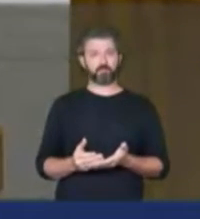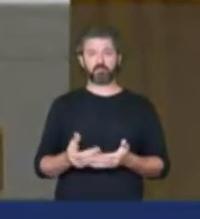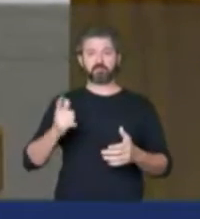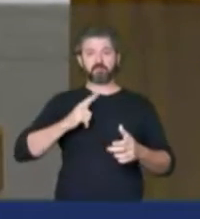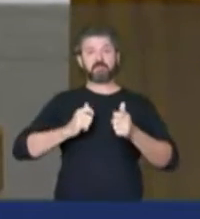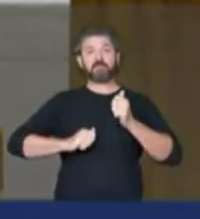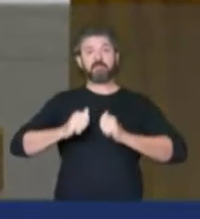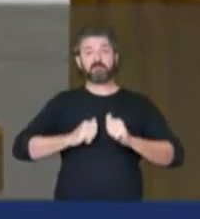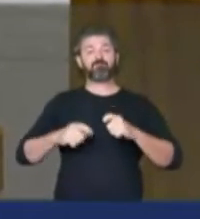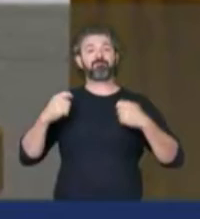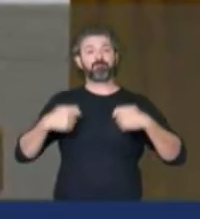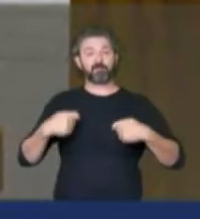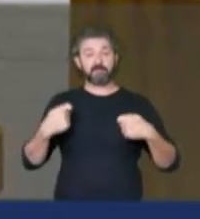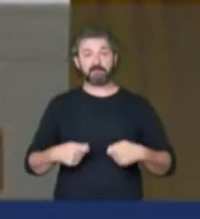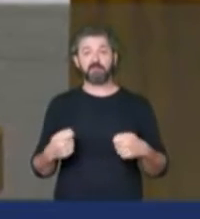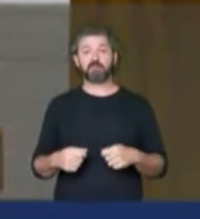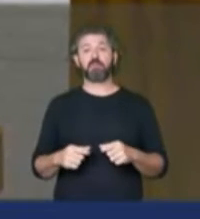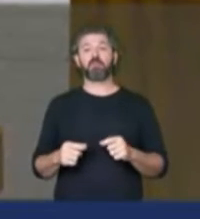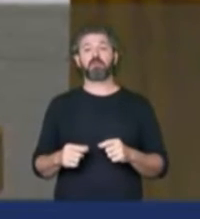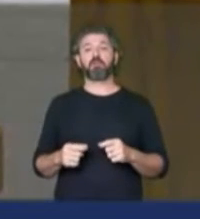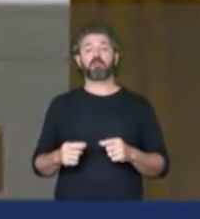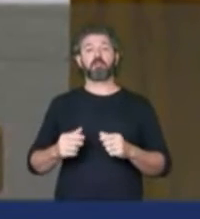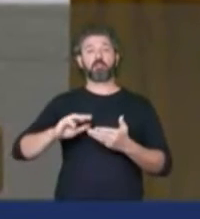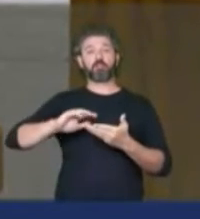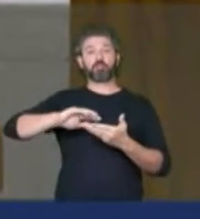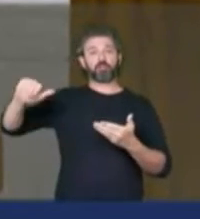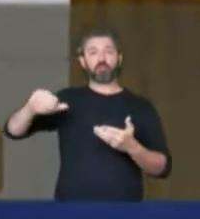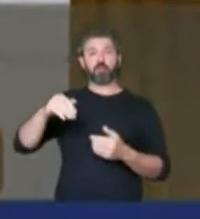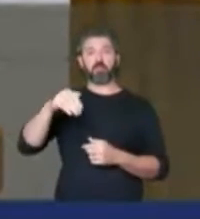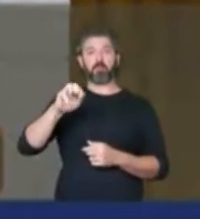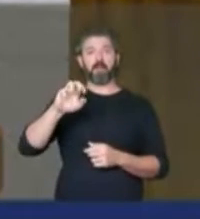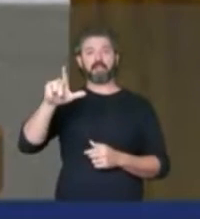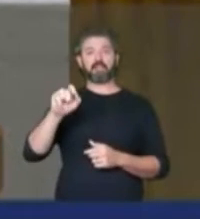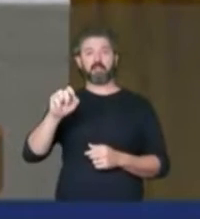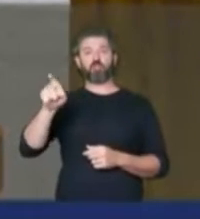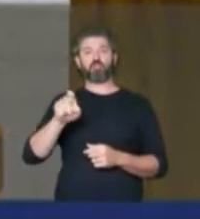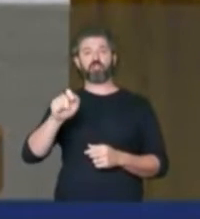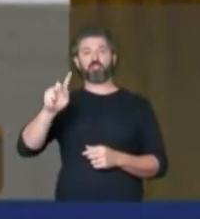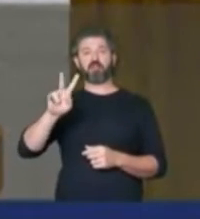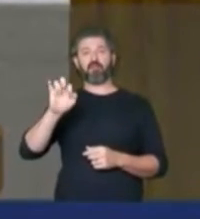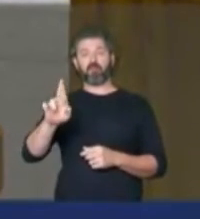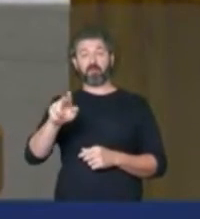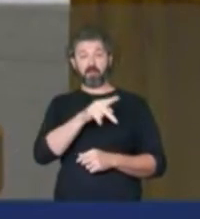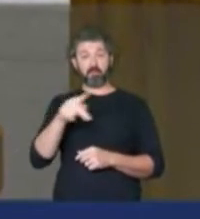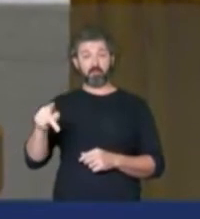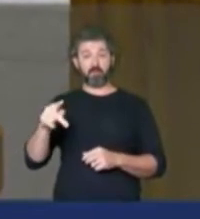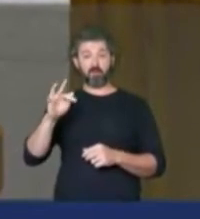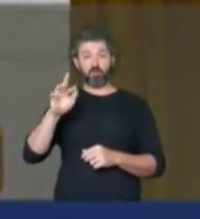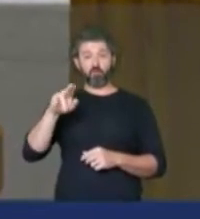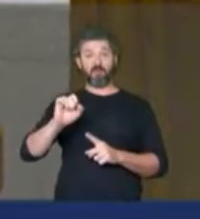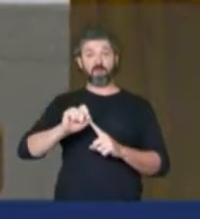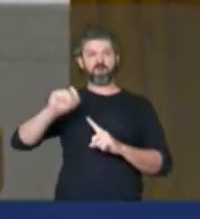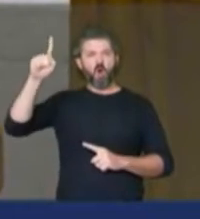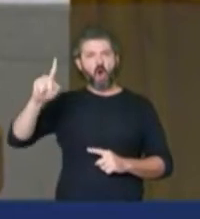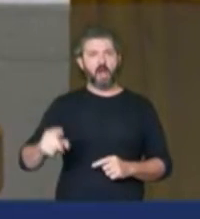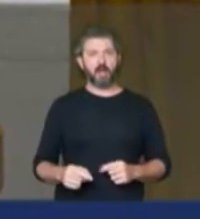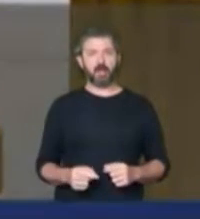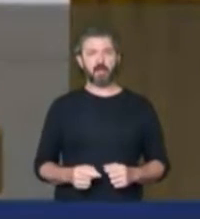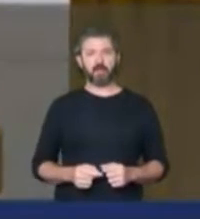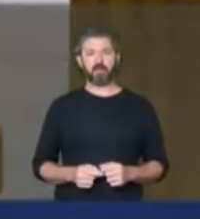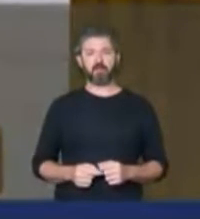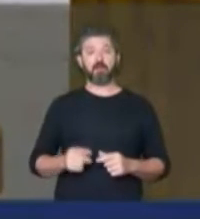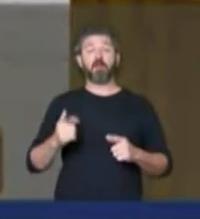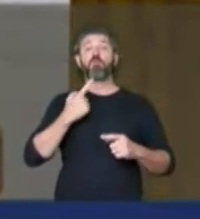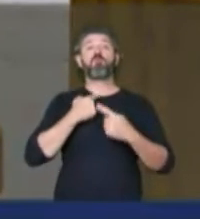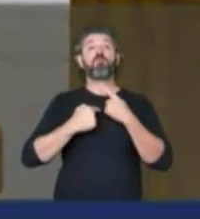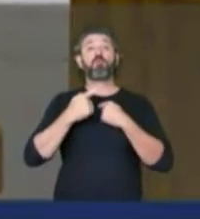esse anseio, essa necessidade de retirar Marcelo Xavier da presidência da FUNAI. Fora Marcelo Xavier,